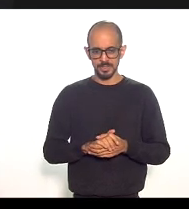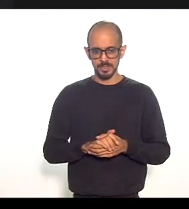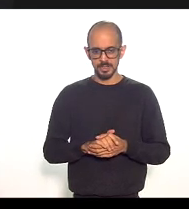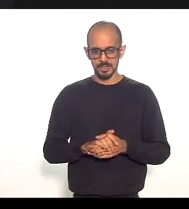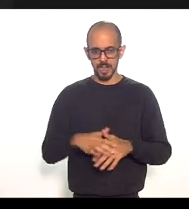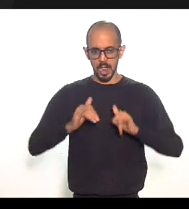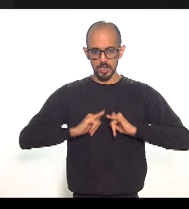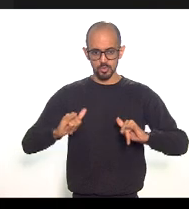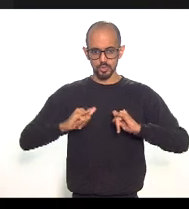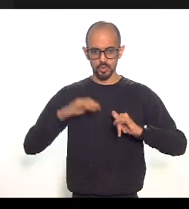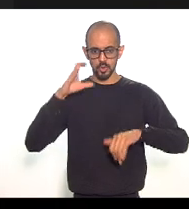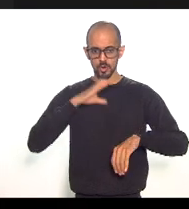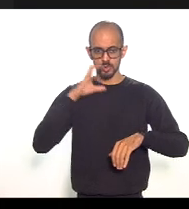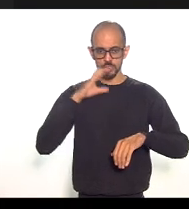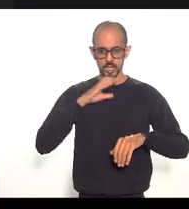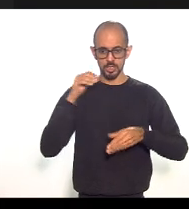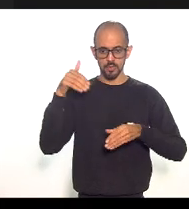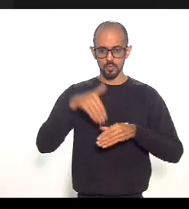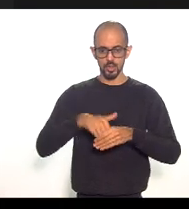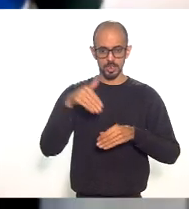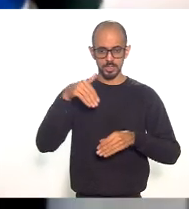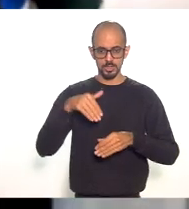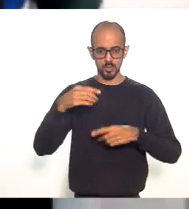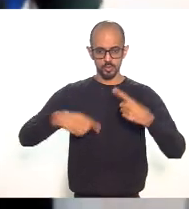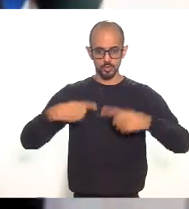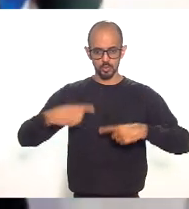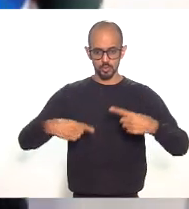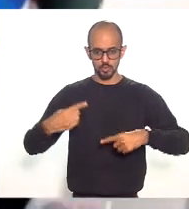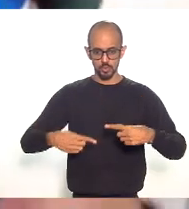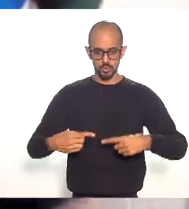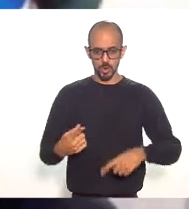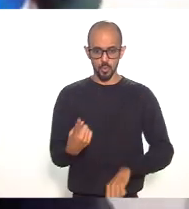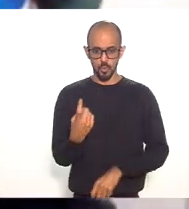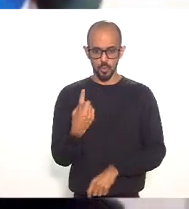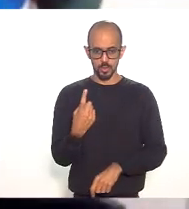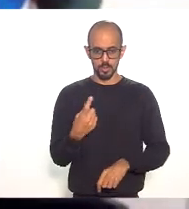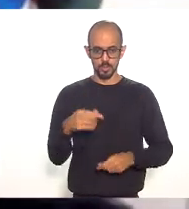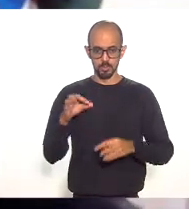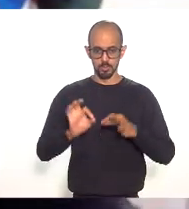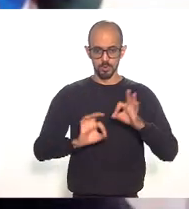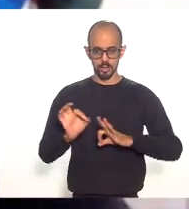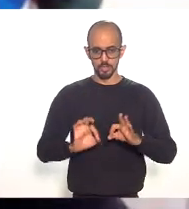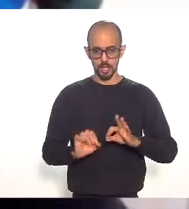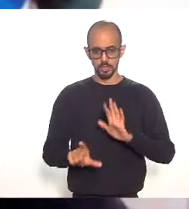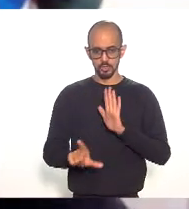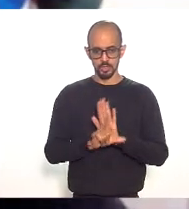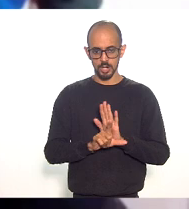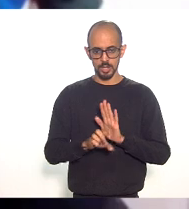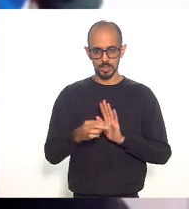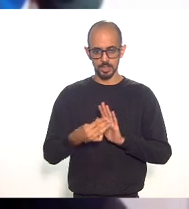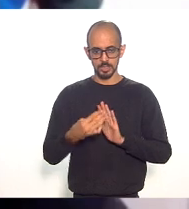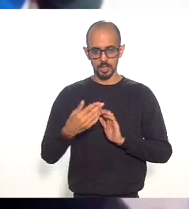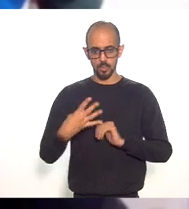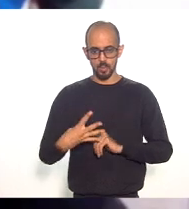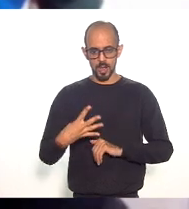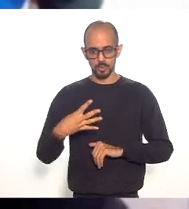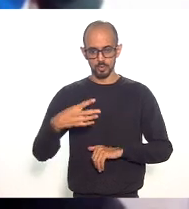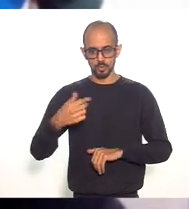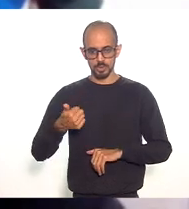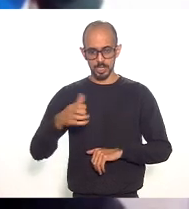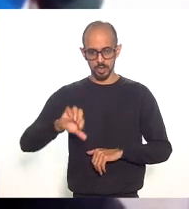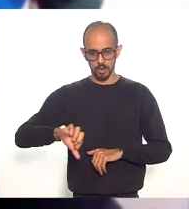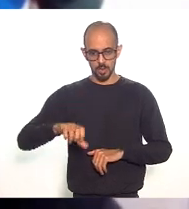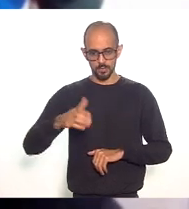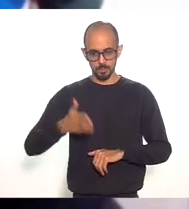Anuncio, em regime de urgência, em votação e discussão, em discussão única, projeto de lei número 3419 de 2020,